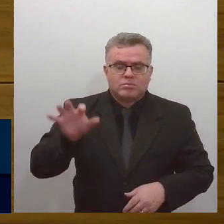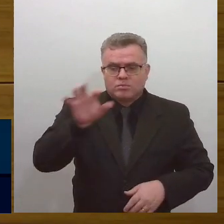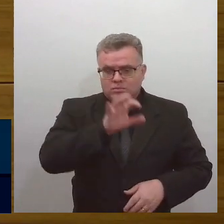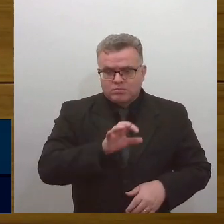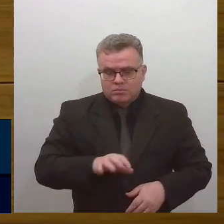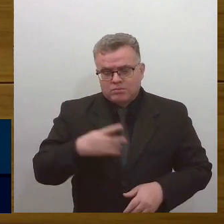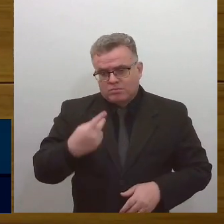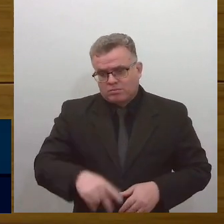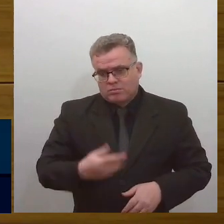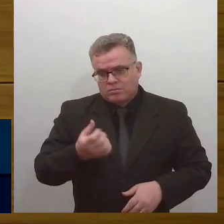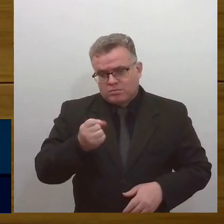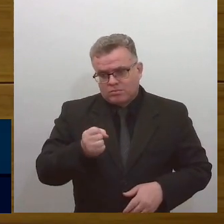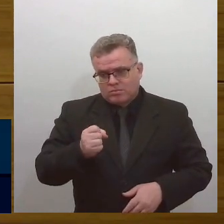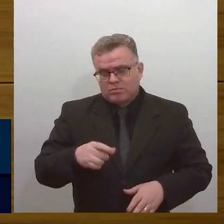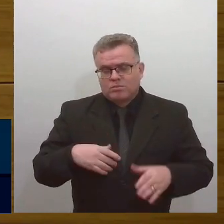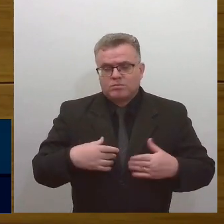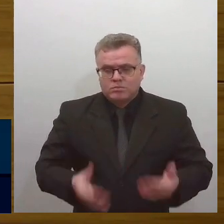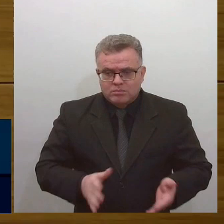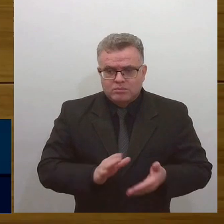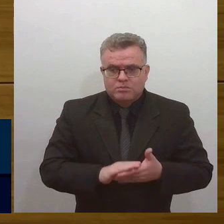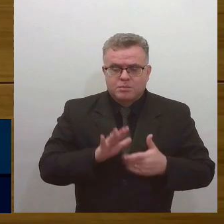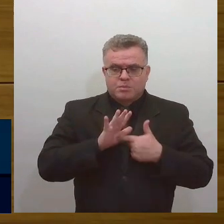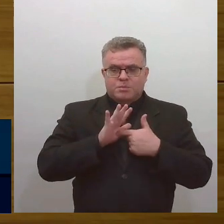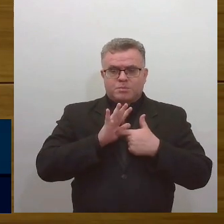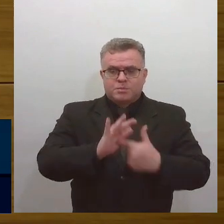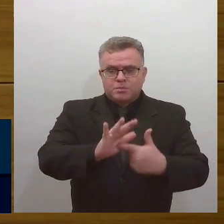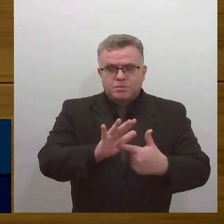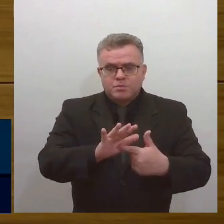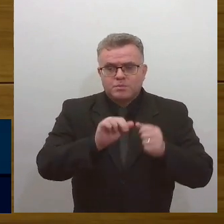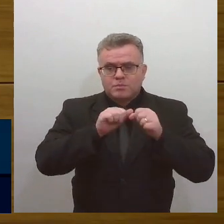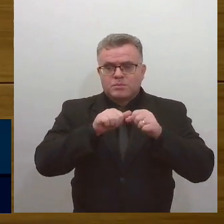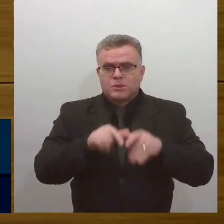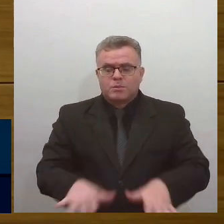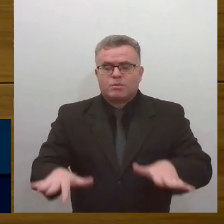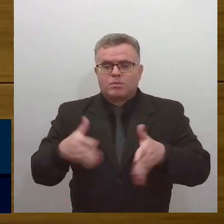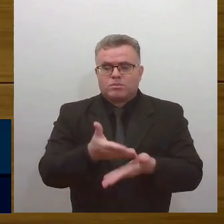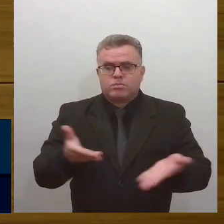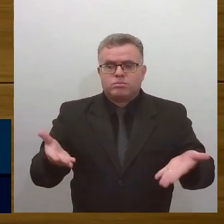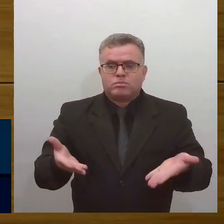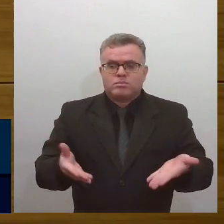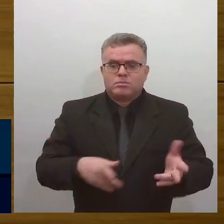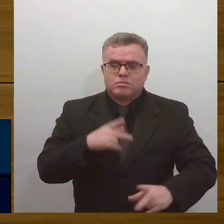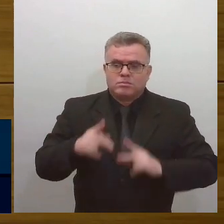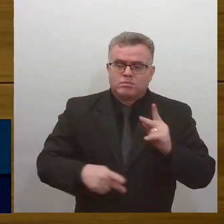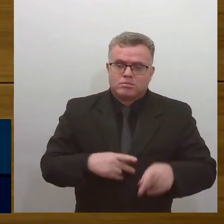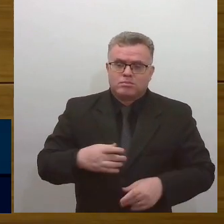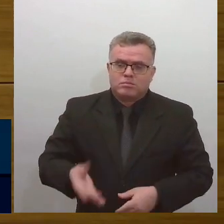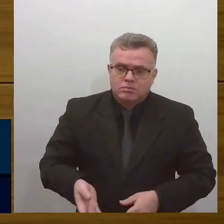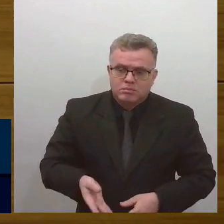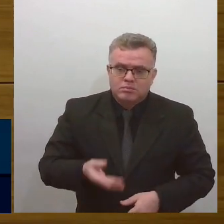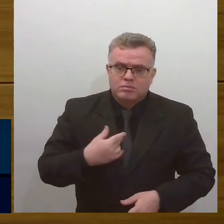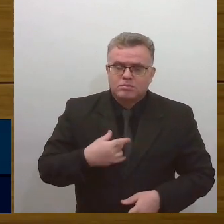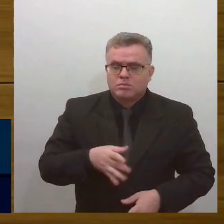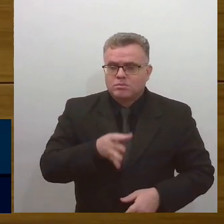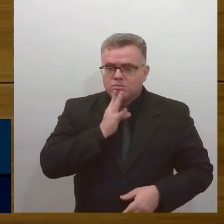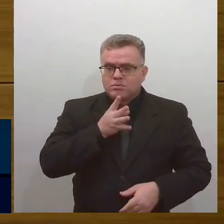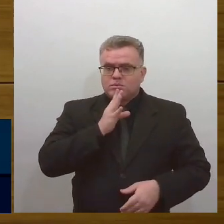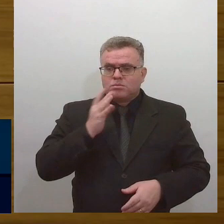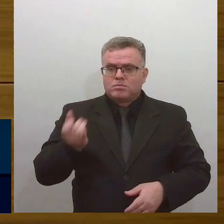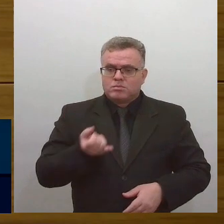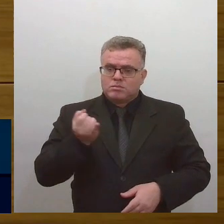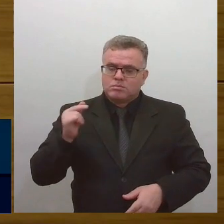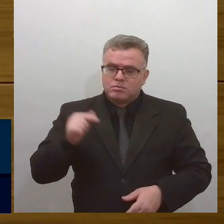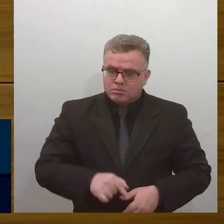dito aqui é chega à população Eu sei disso e tenho noção da importância da casa e é por isso que eu me